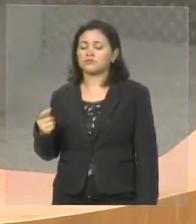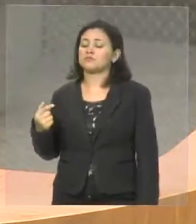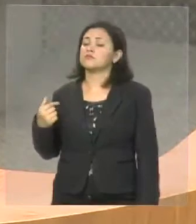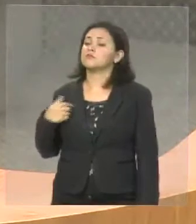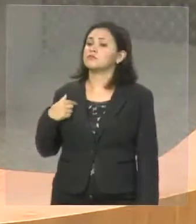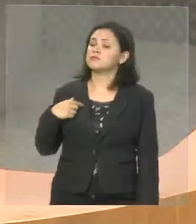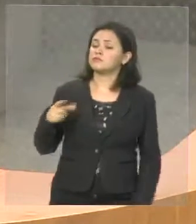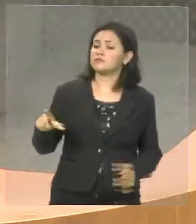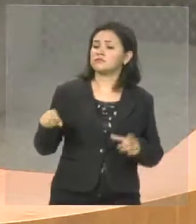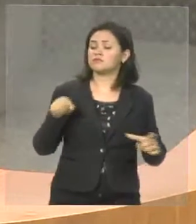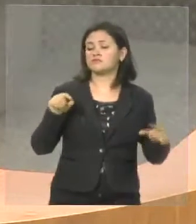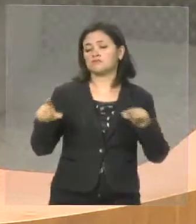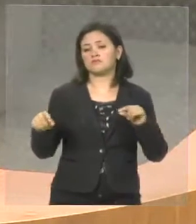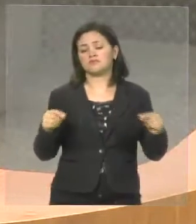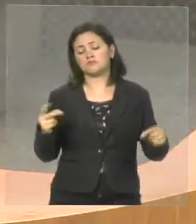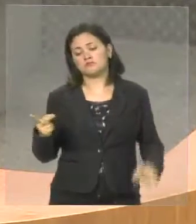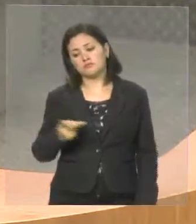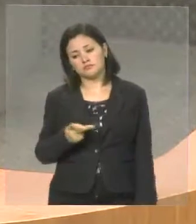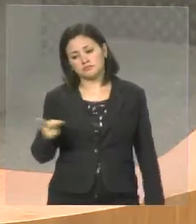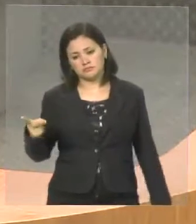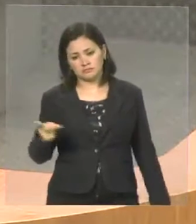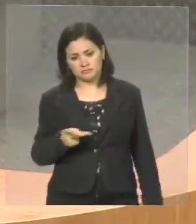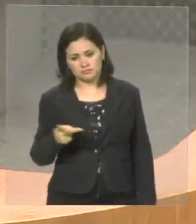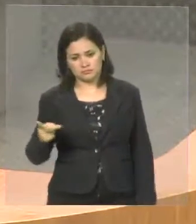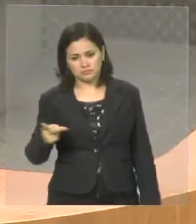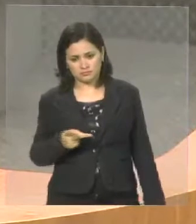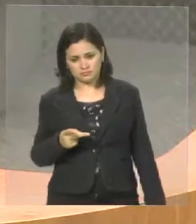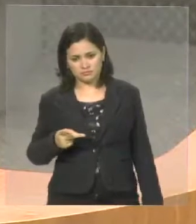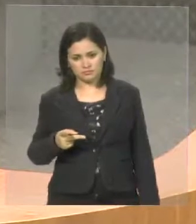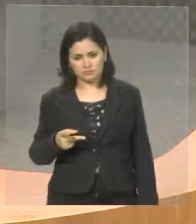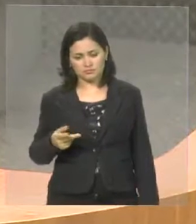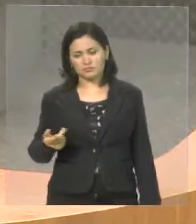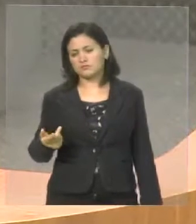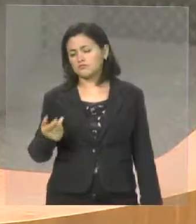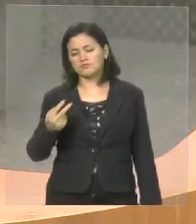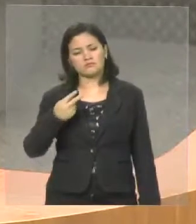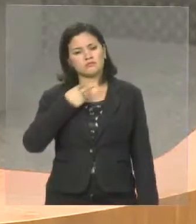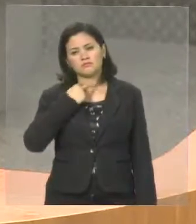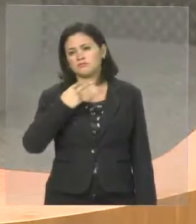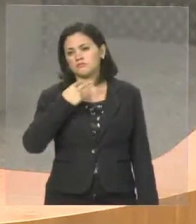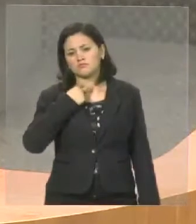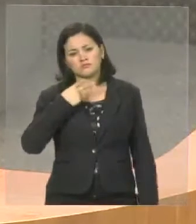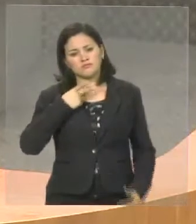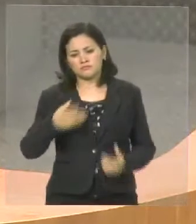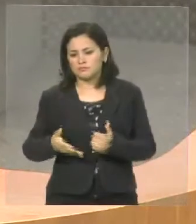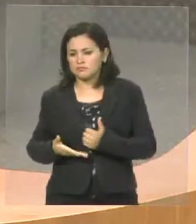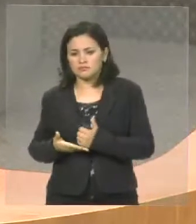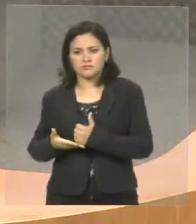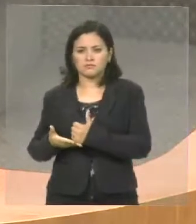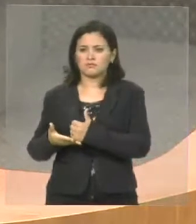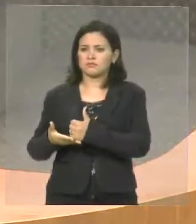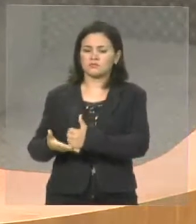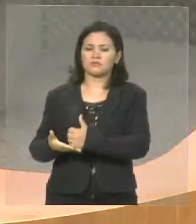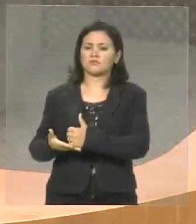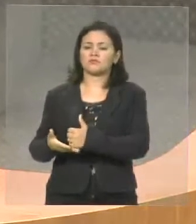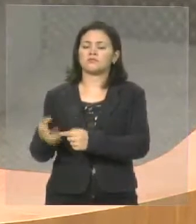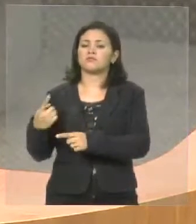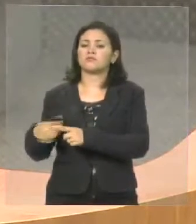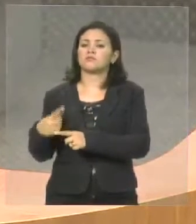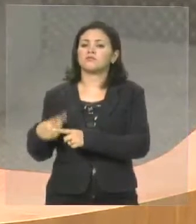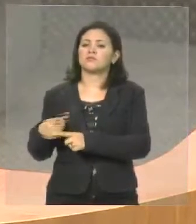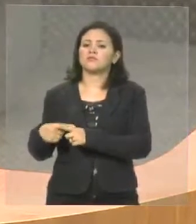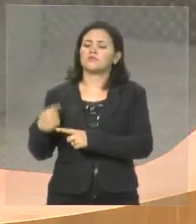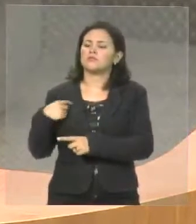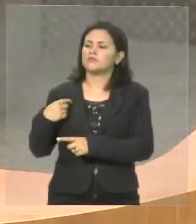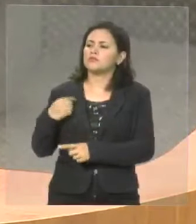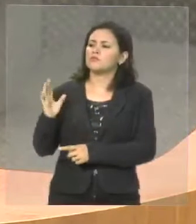definido. E não tinha como dar apoio ao prefeito Edivaldo Holanda se eu havia feito um contraponto nesta casa, um